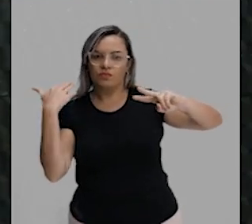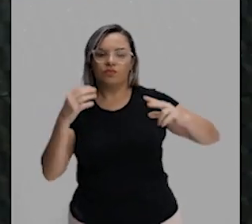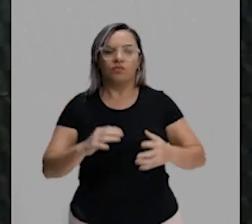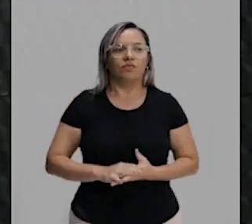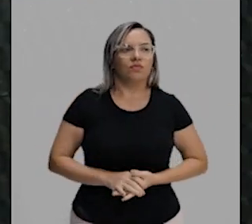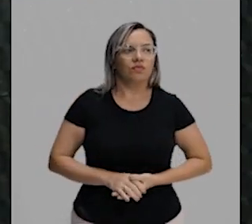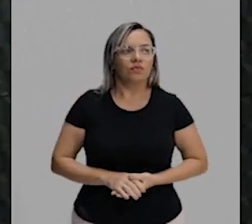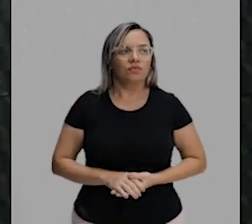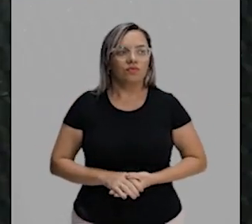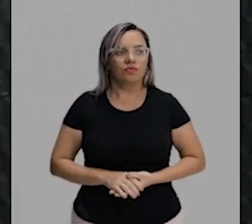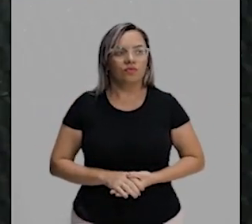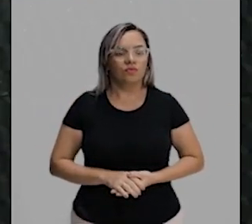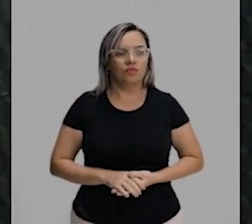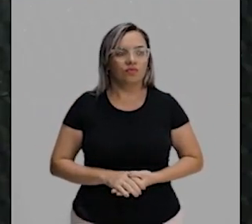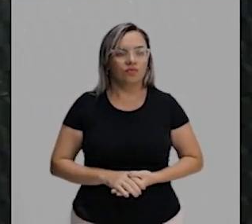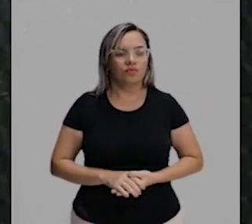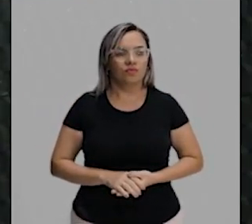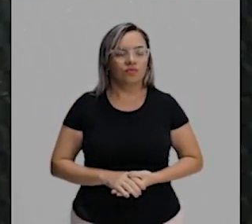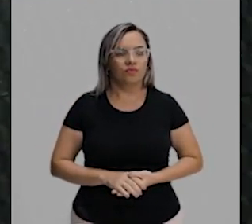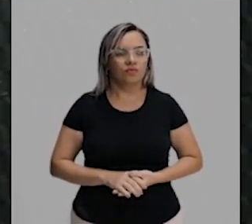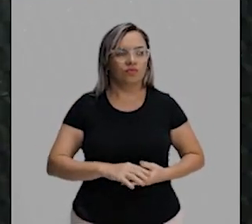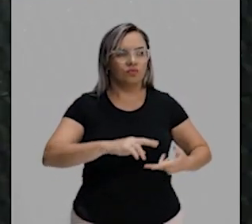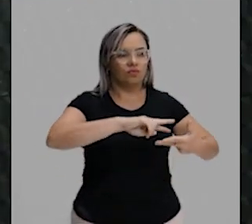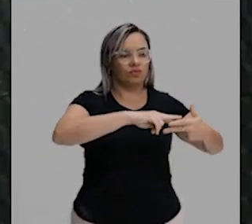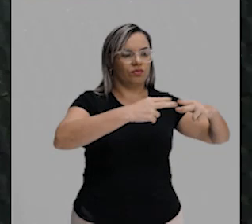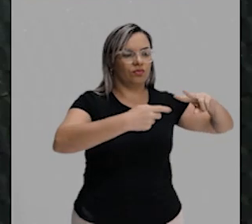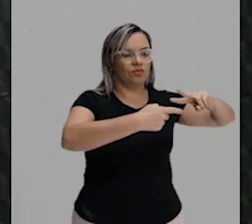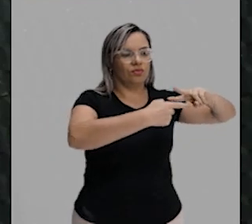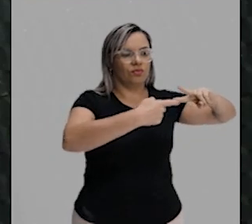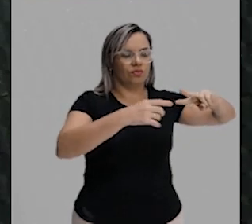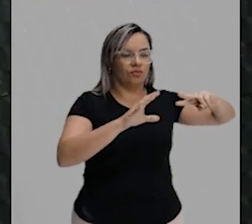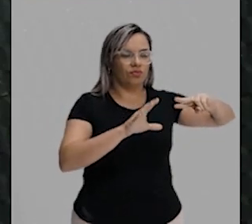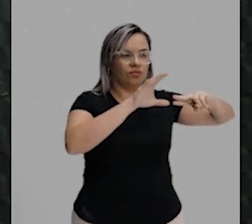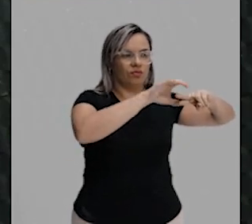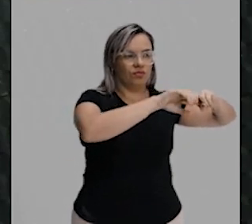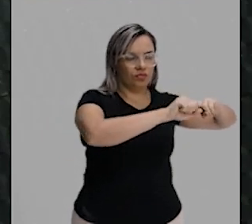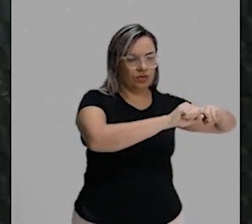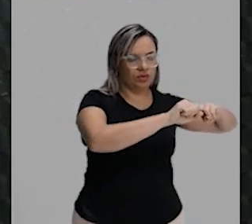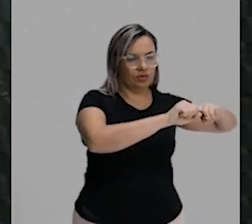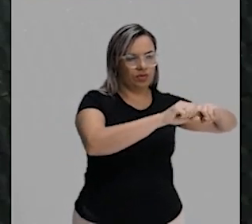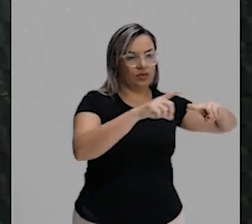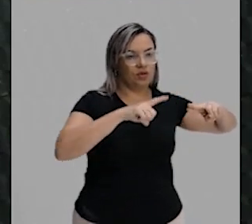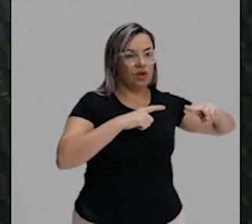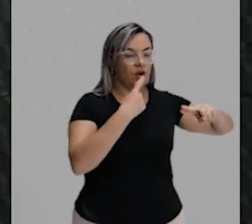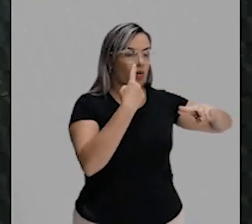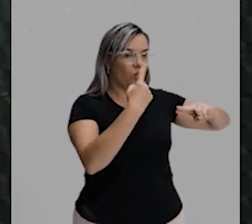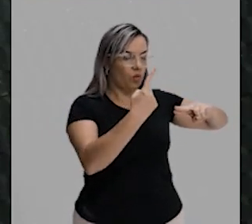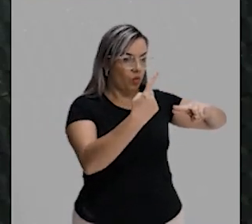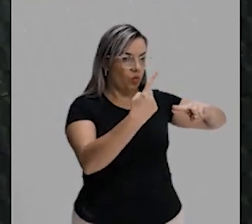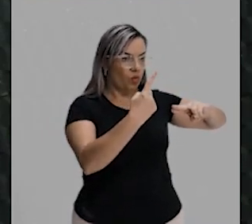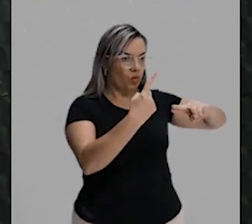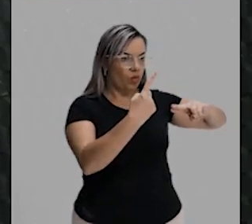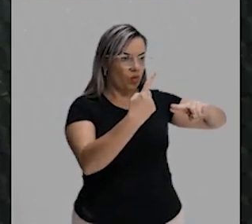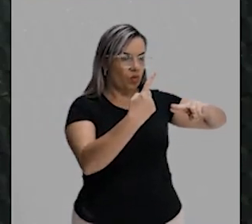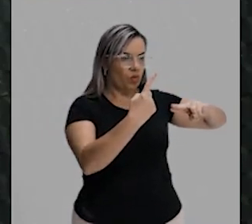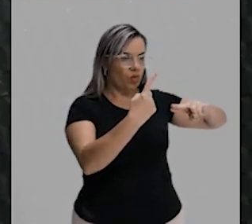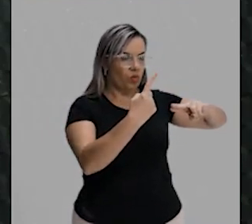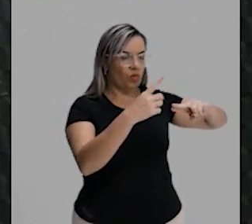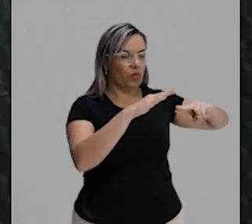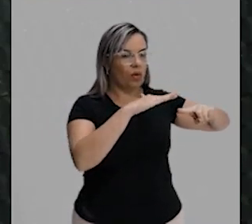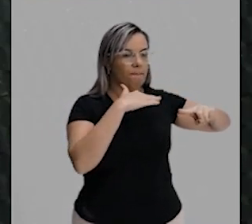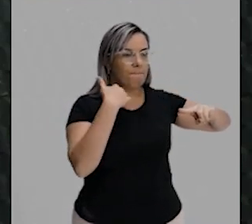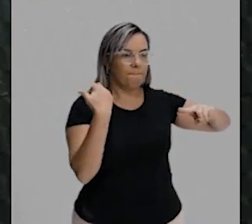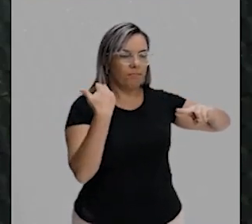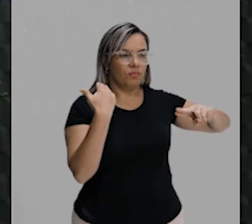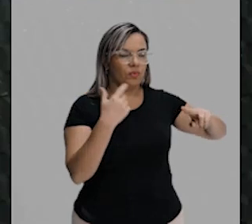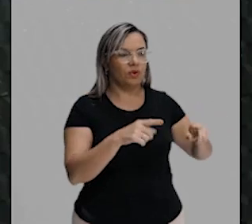se o alelo é letal dominante, basta ter um, o indivíduo ele vai morrer, ok? Ele